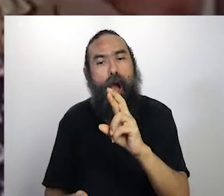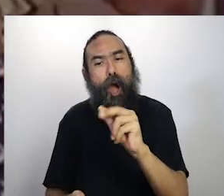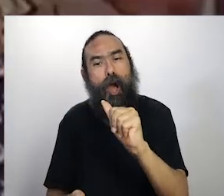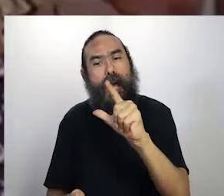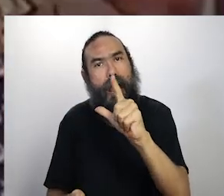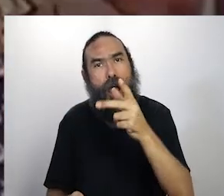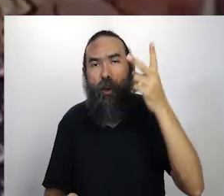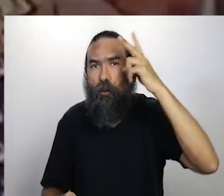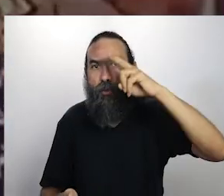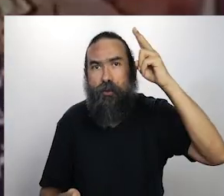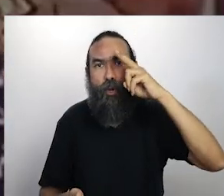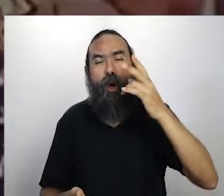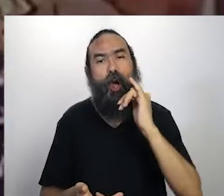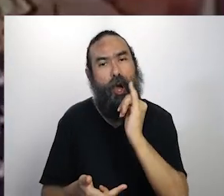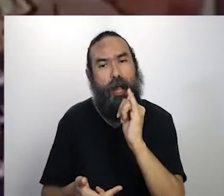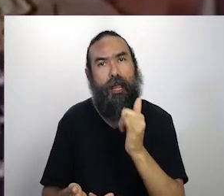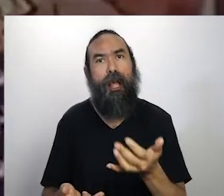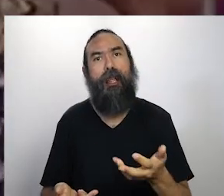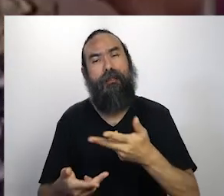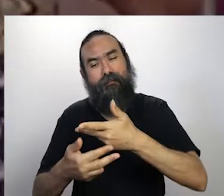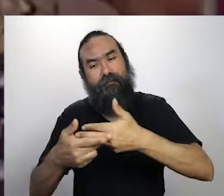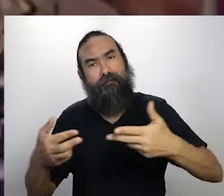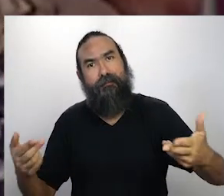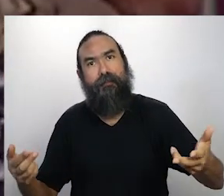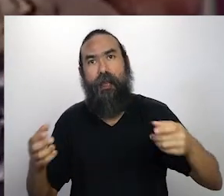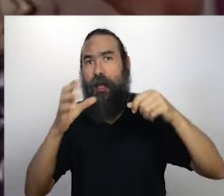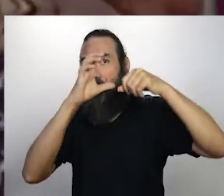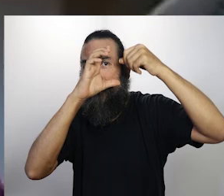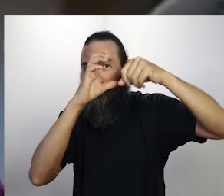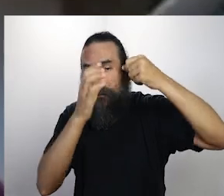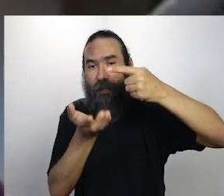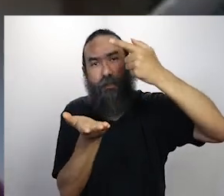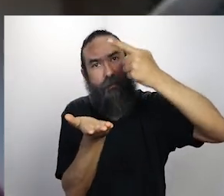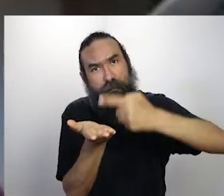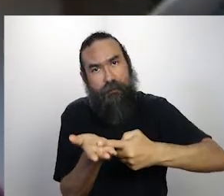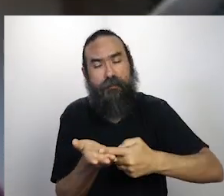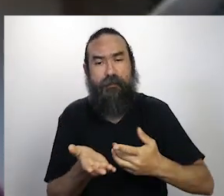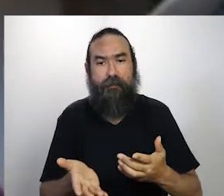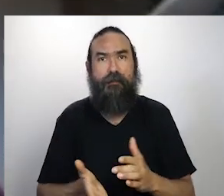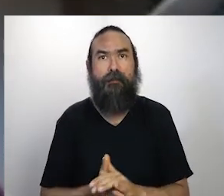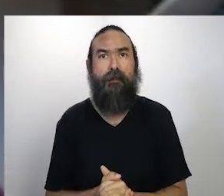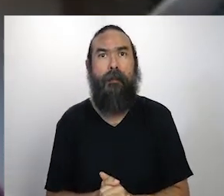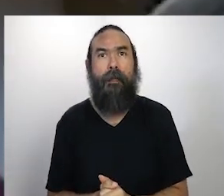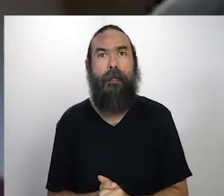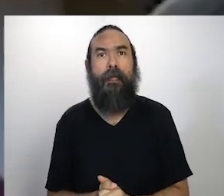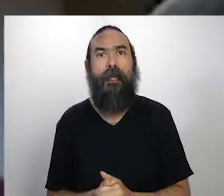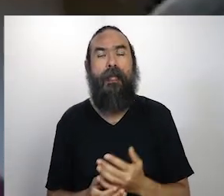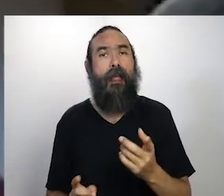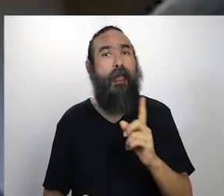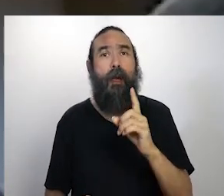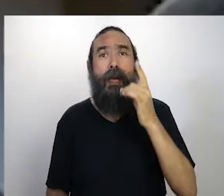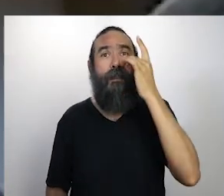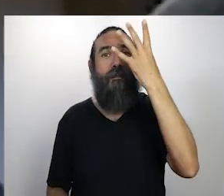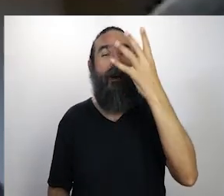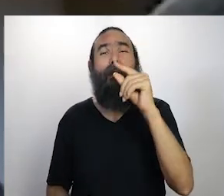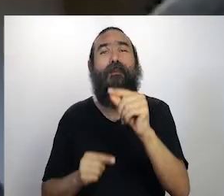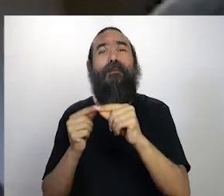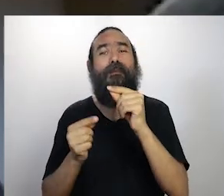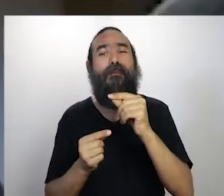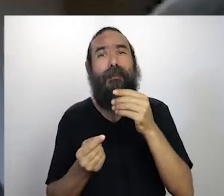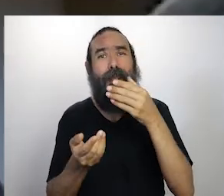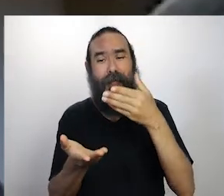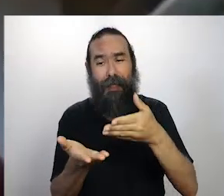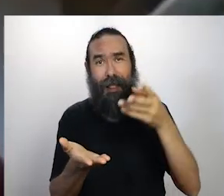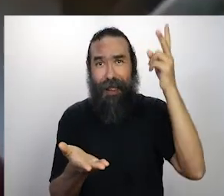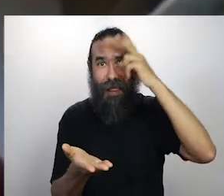né, com uma contribuição muito efetiva. Então, vejam que existe aí, eu acho, que uma complexidade, né, em lidar com